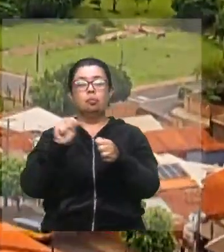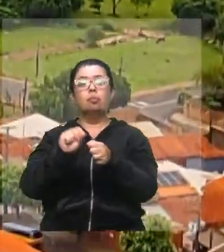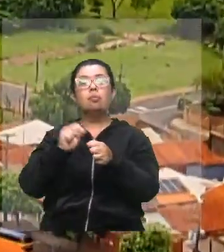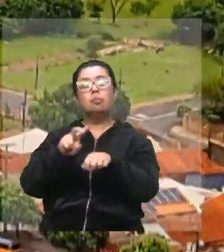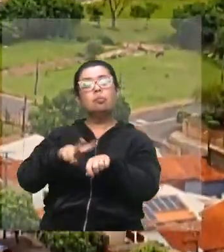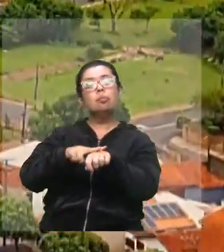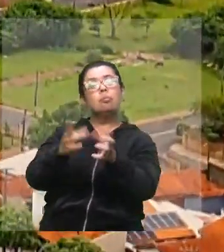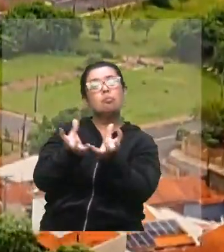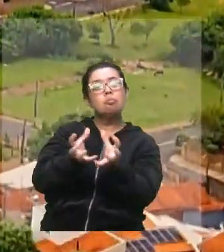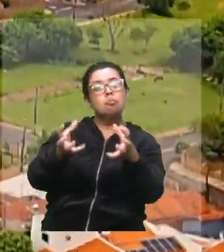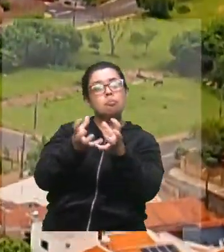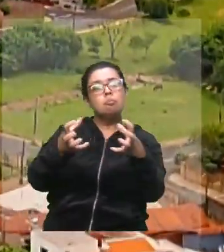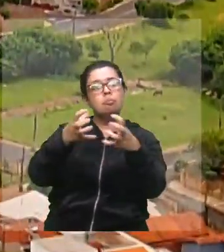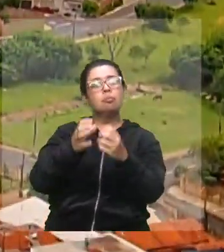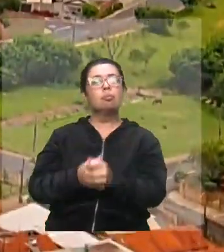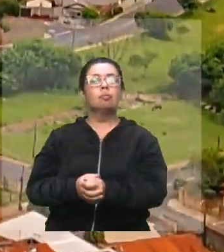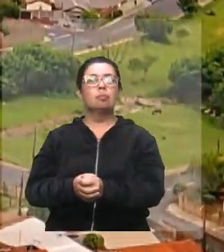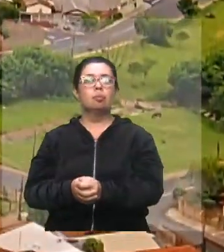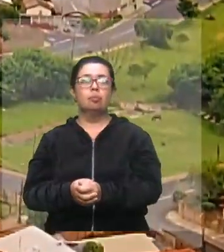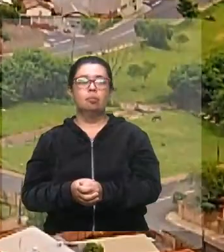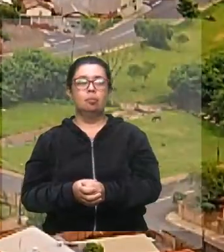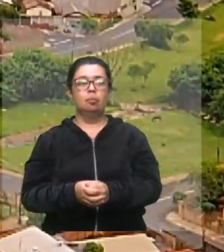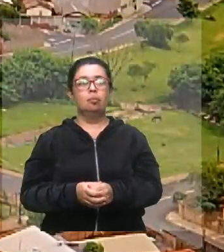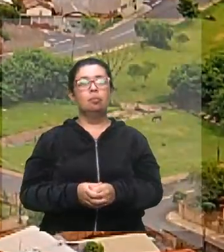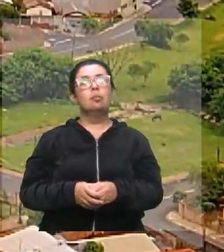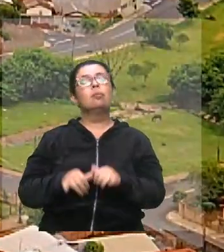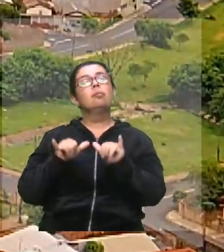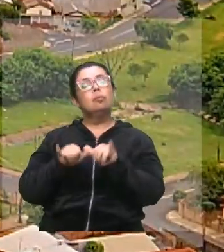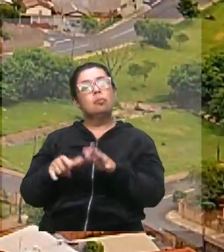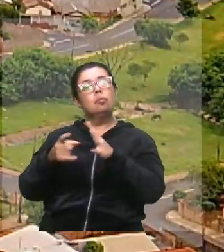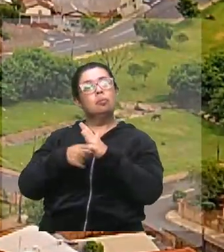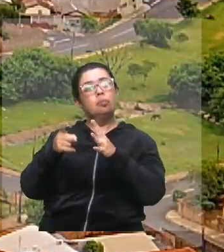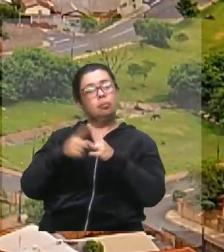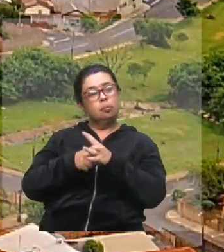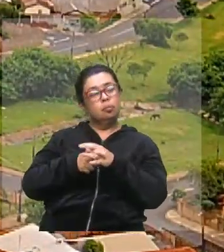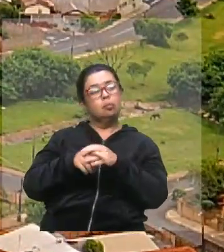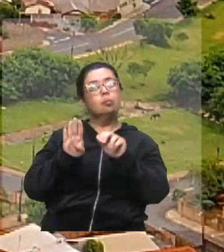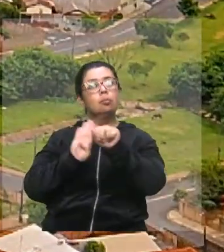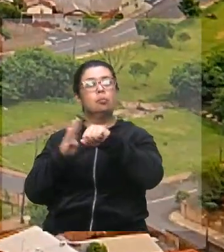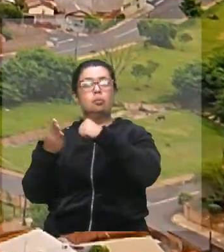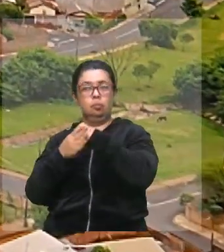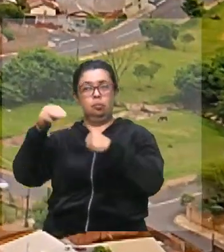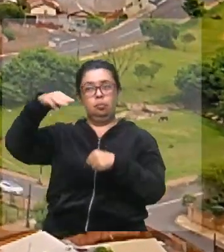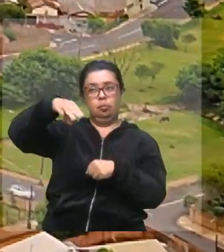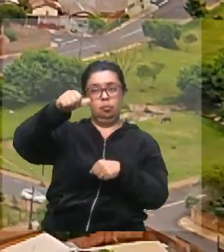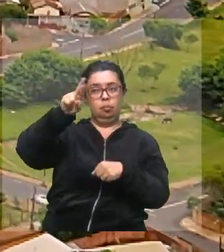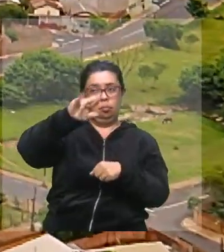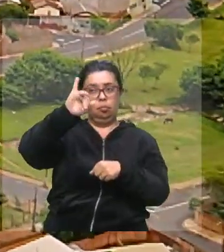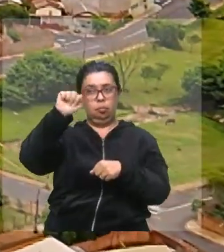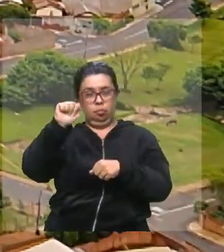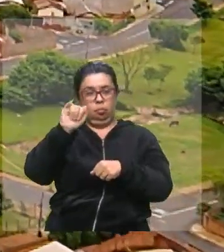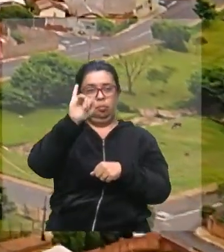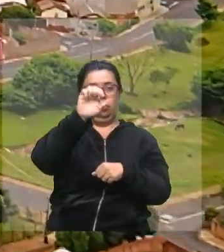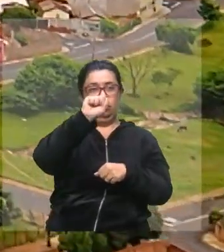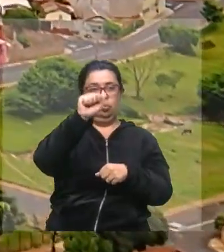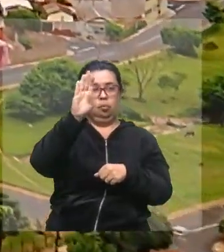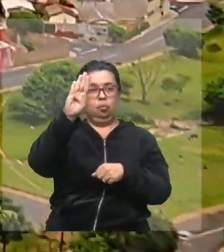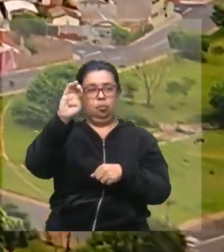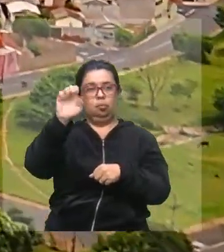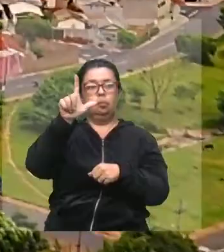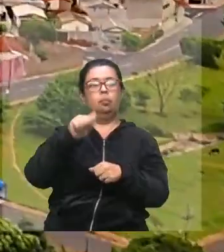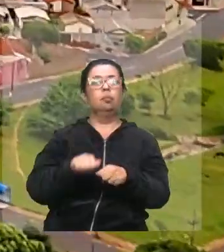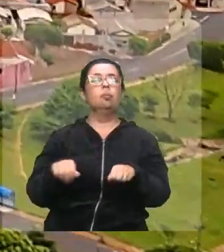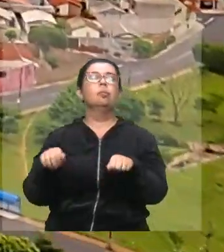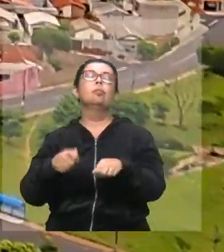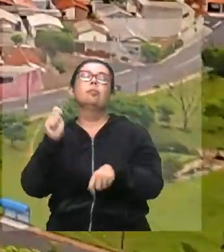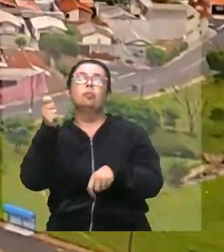horta nesse local, que fica ali entre os bairros Maria Isabel, fica ali ao lado da Assis 3